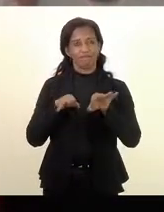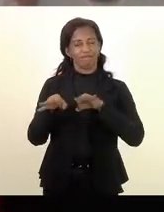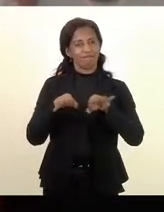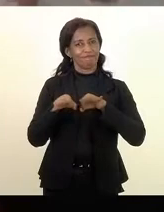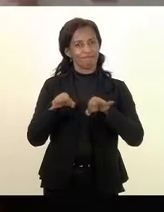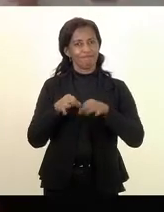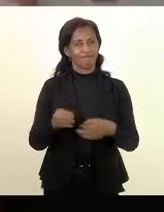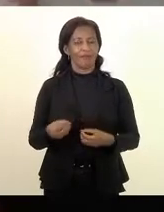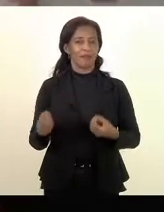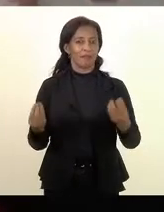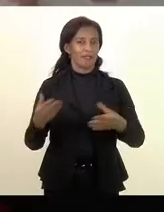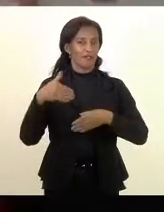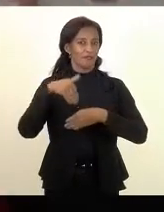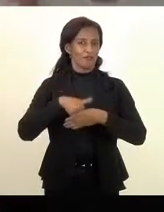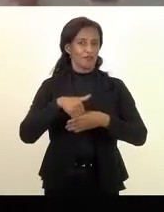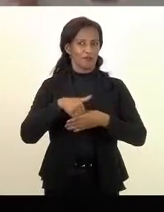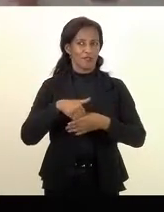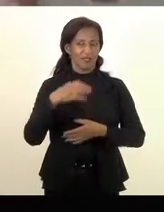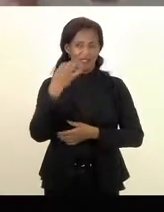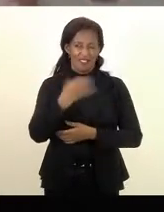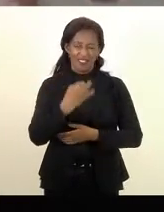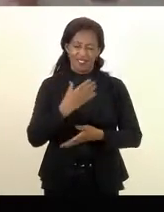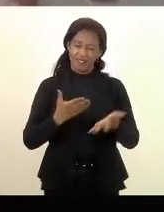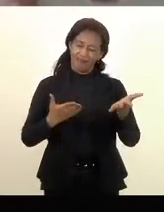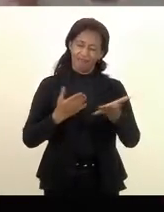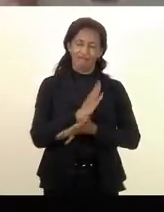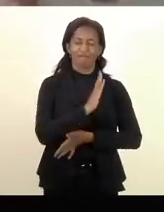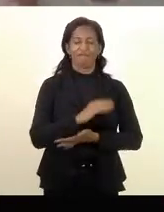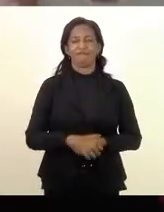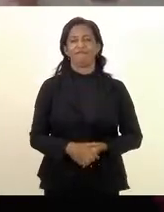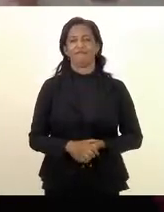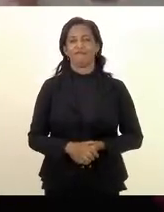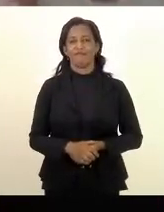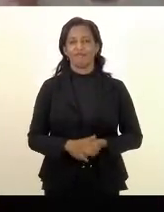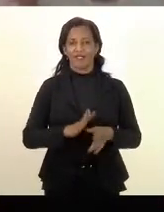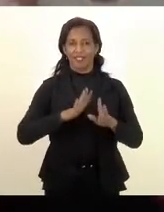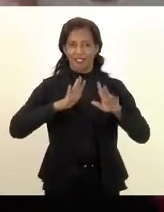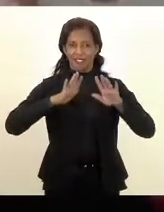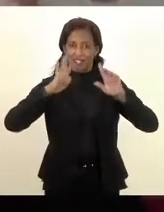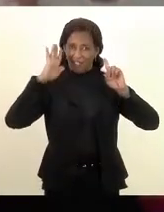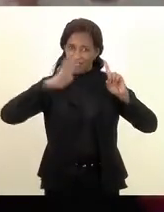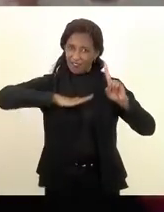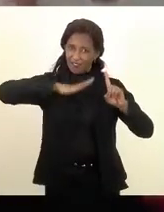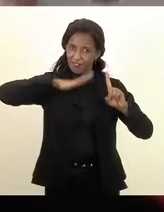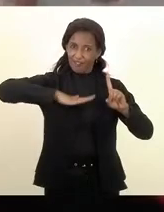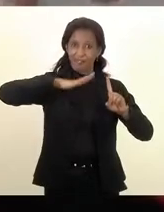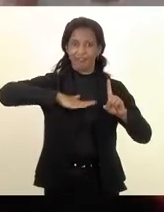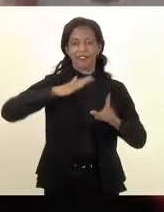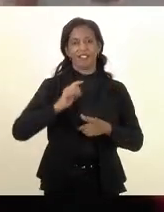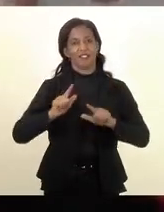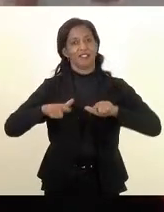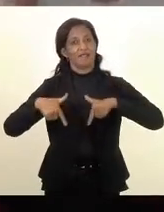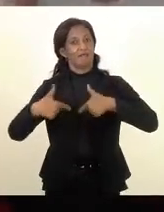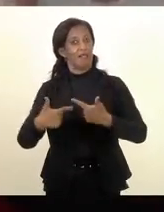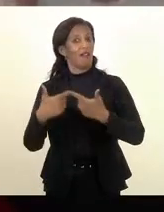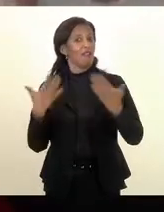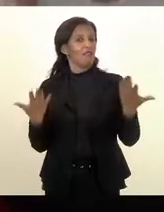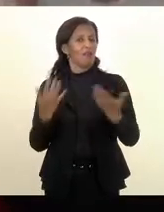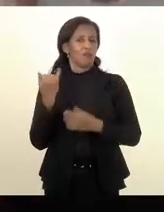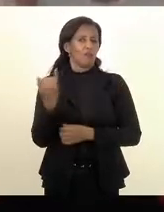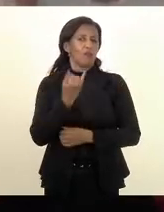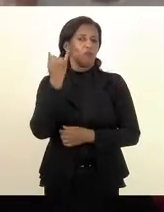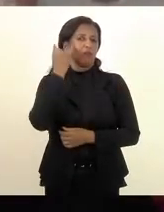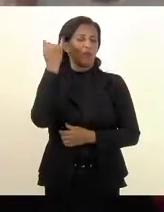para ser votado e com certeza aprovado em reverência e referência a essa atuação tão importante